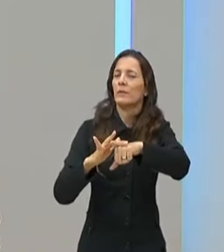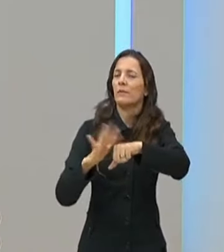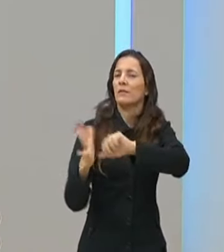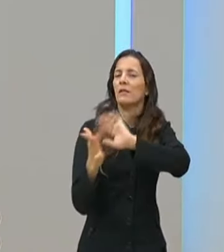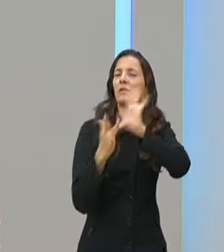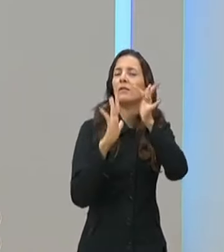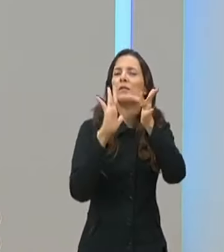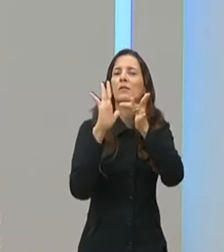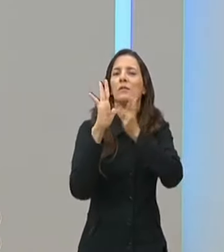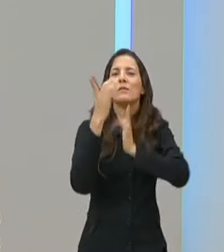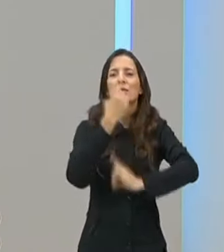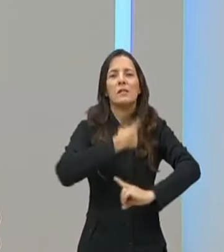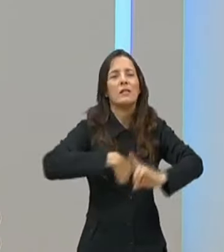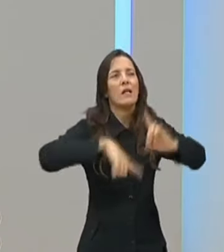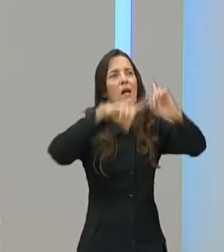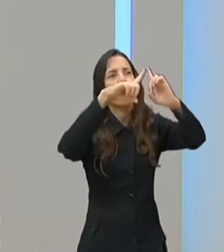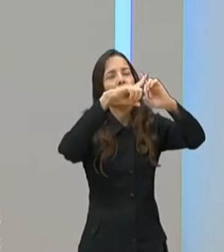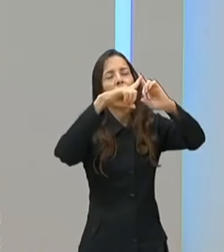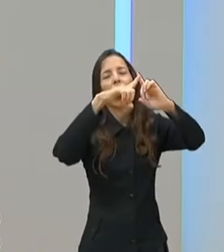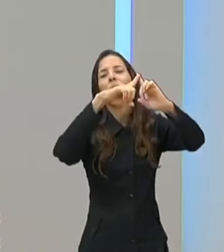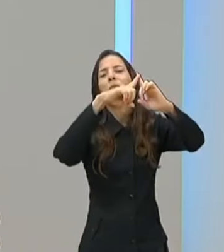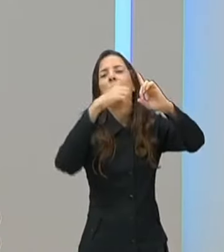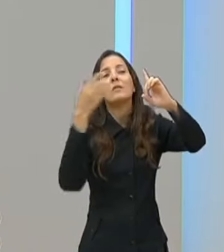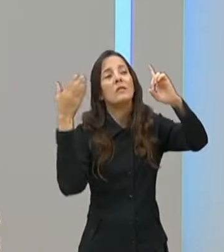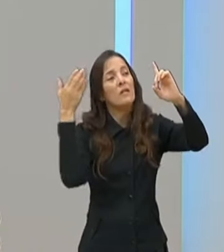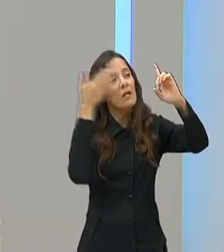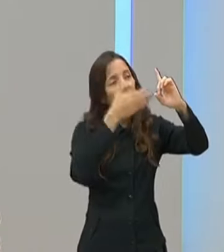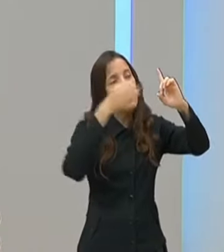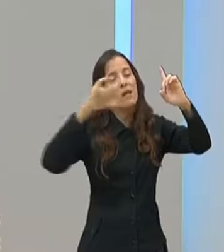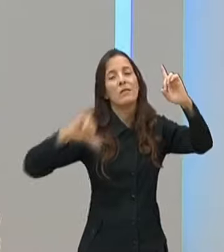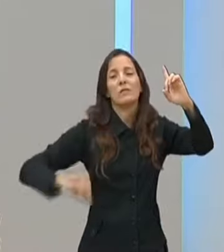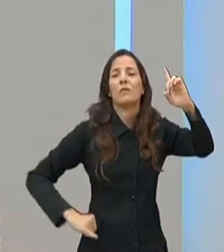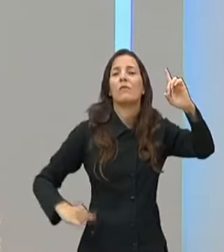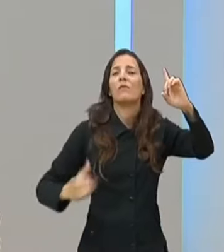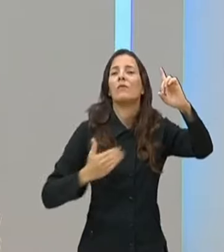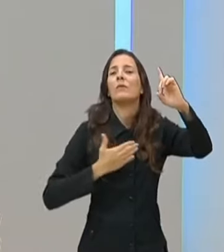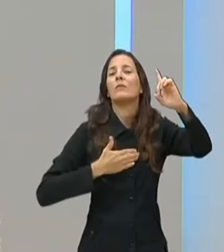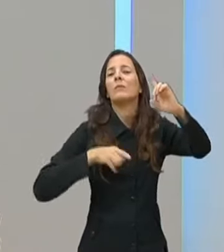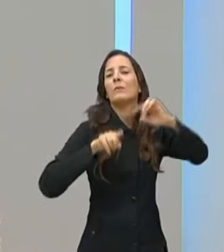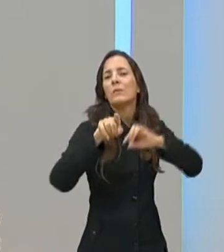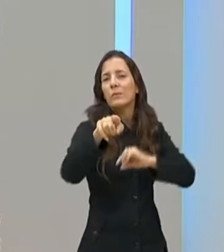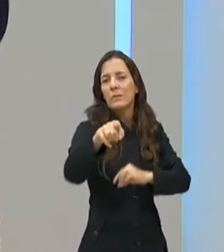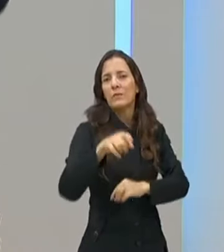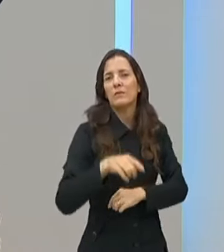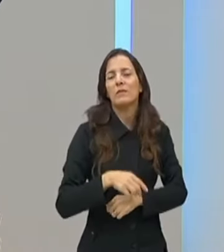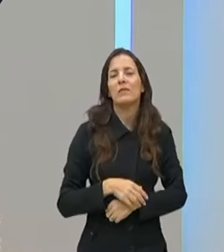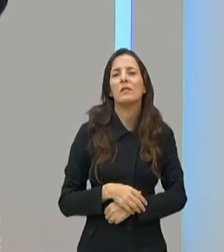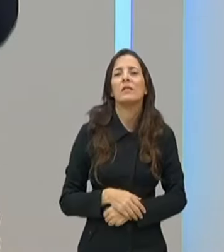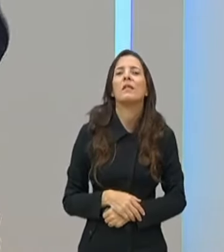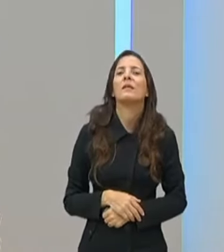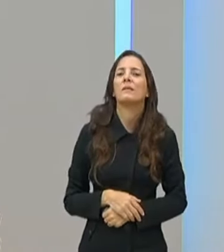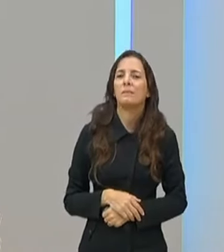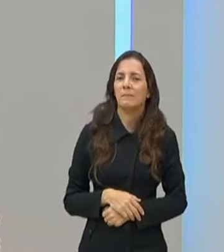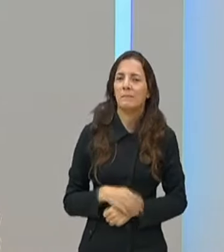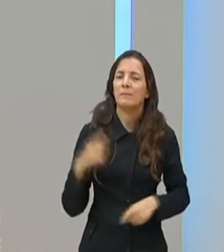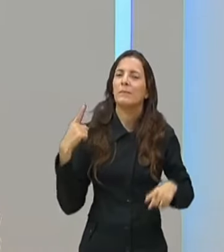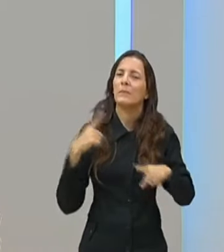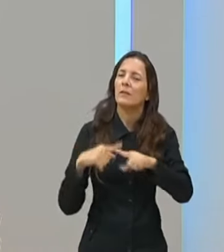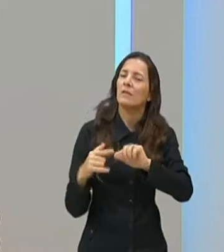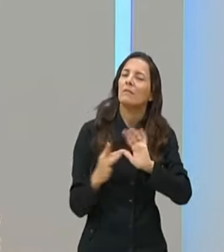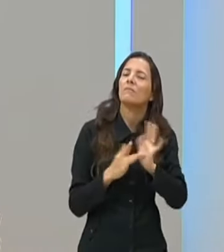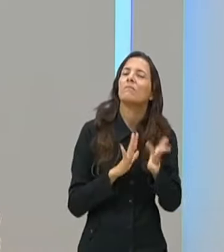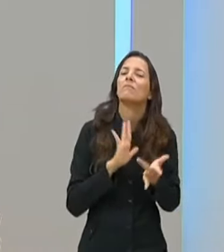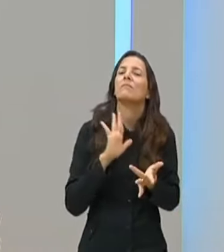e nós o reputamos por aflito, ferido de Deus e oprimido. Mas ele foi ferido pelas